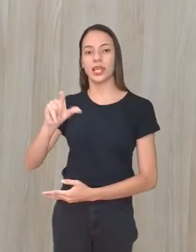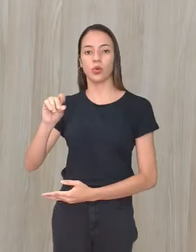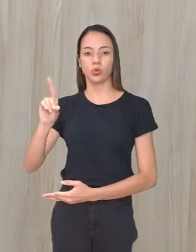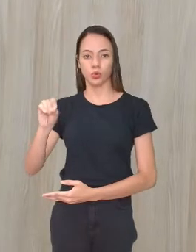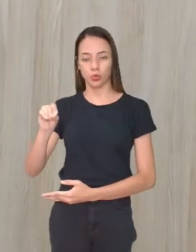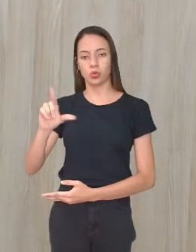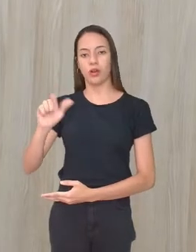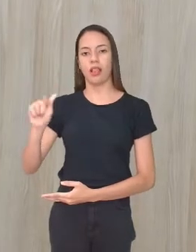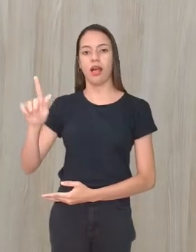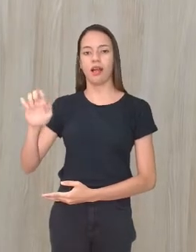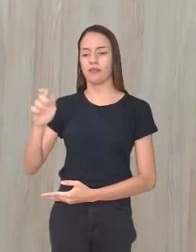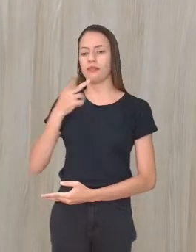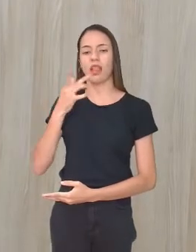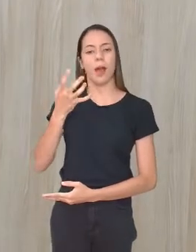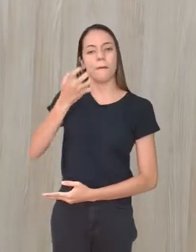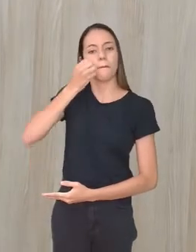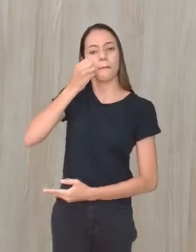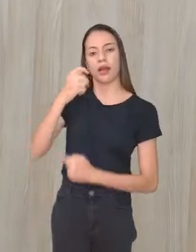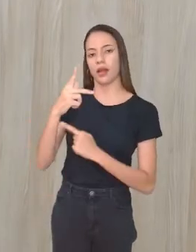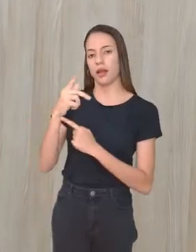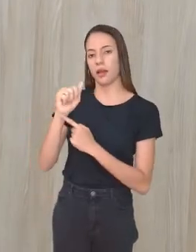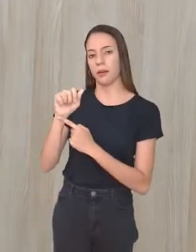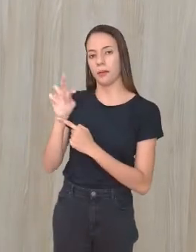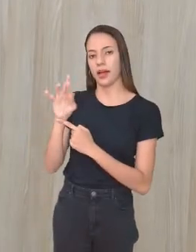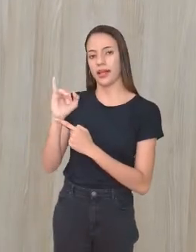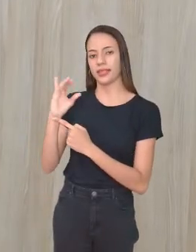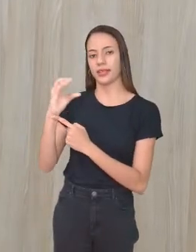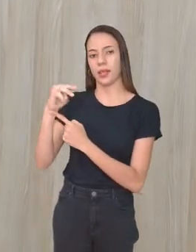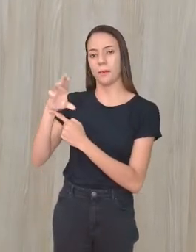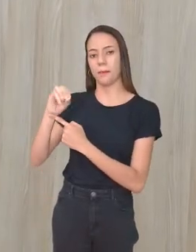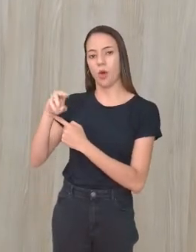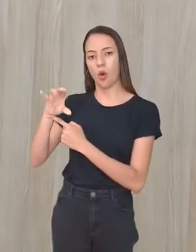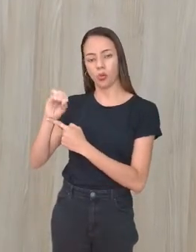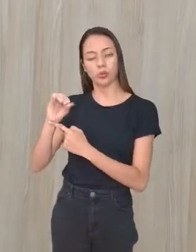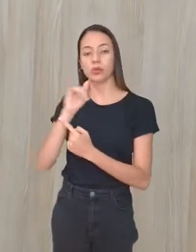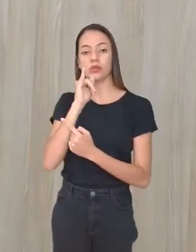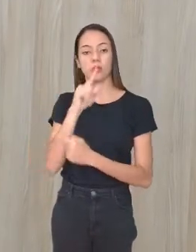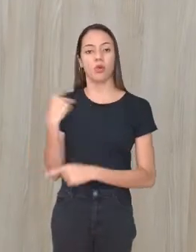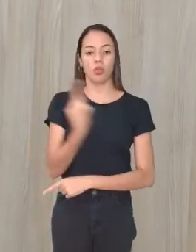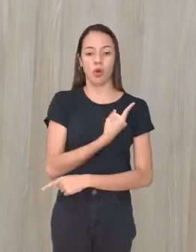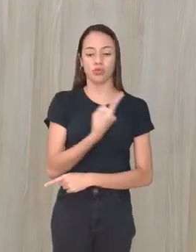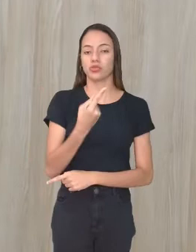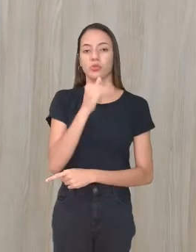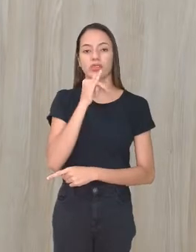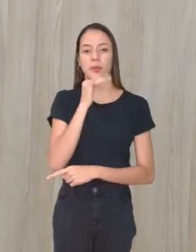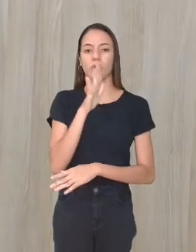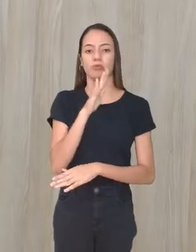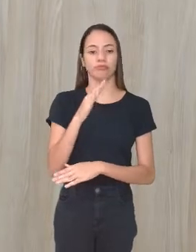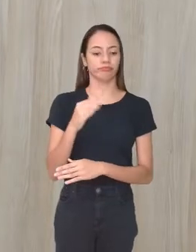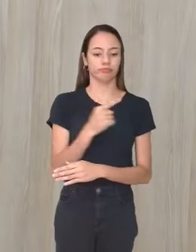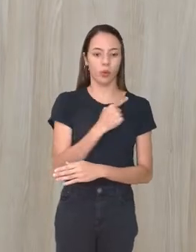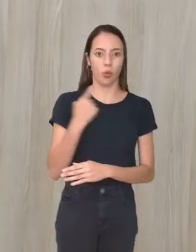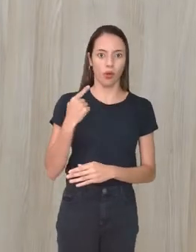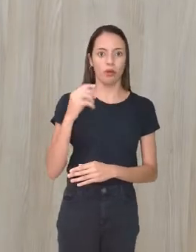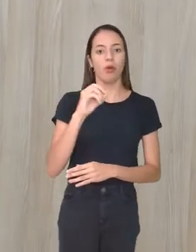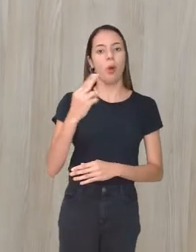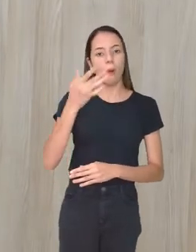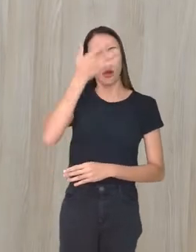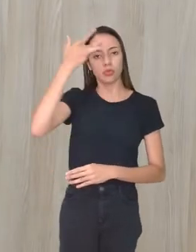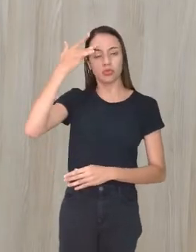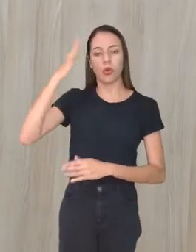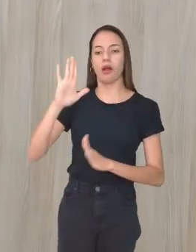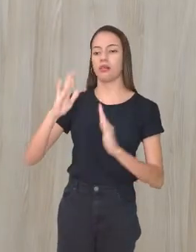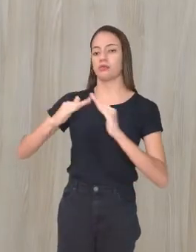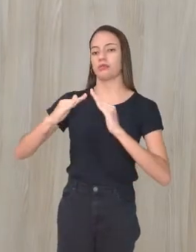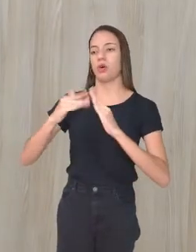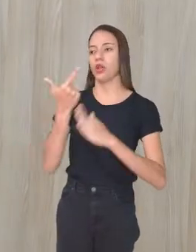Ou seja, quando a gente se for, quando a gente já não estiver mais aqui, ou se você morar em outro país, morar em outro local, mas você pensar em